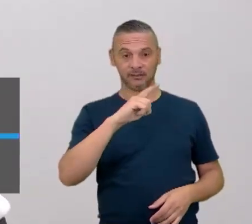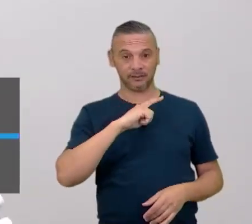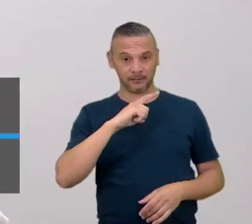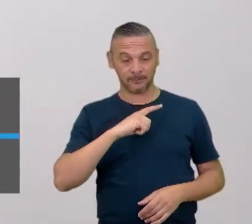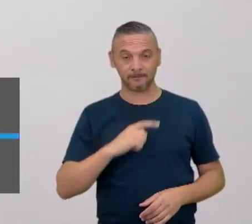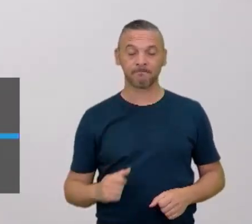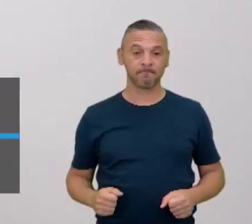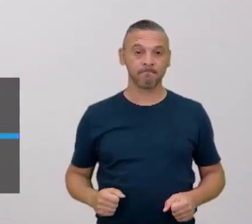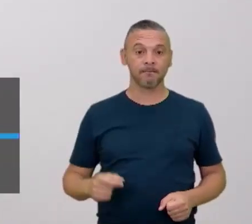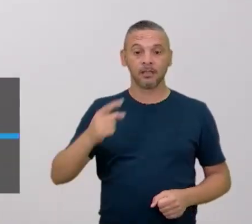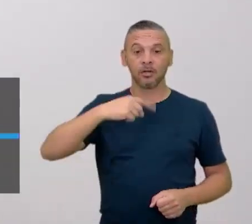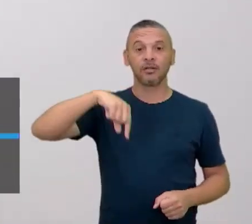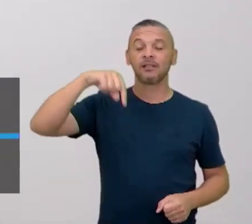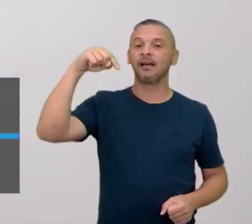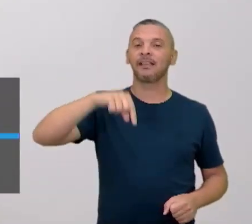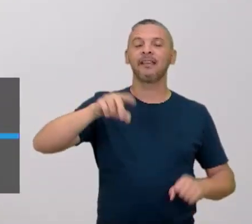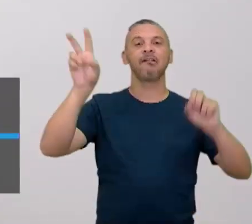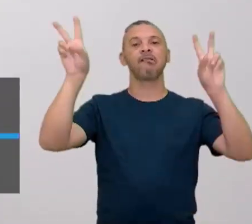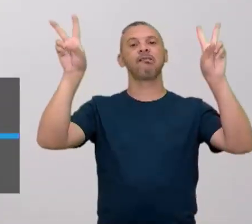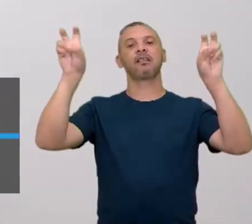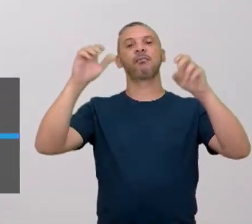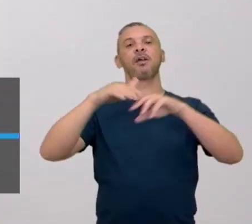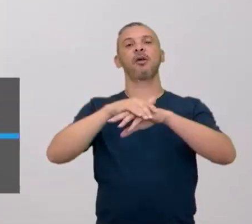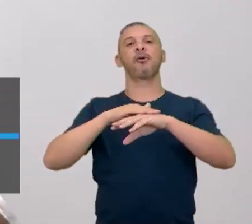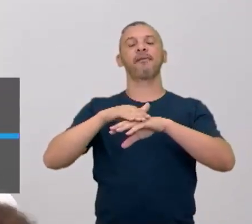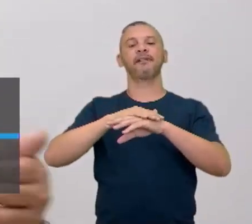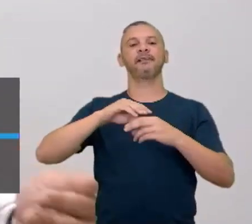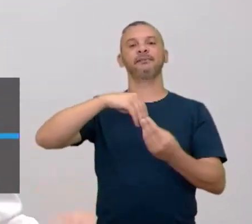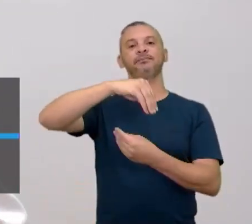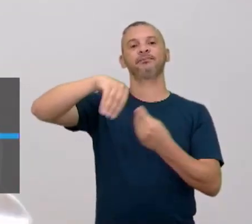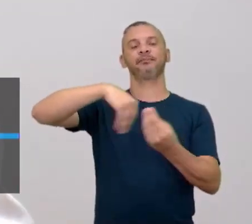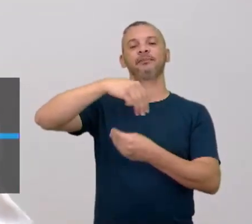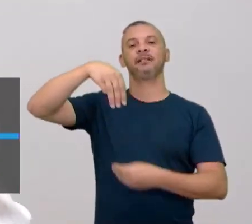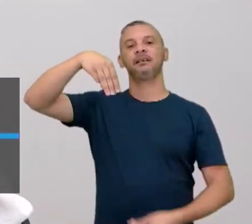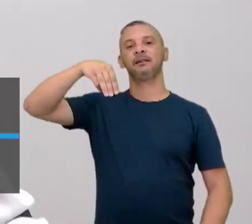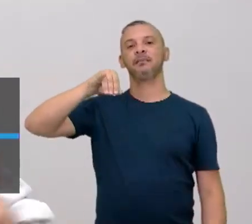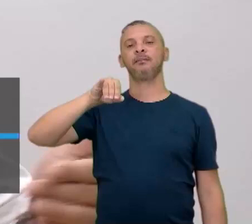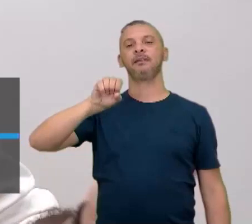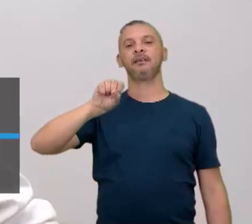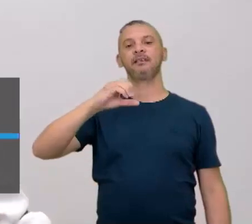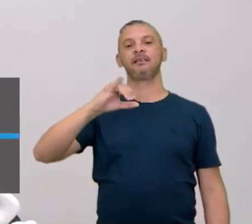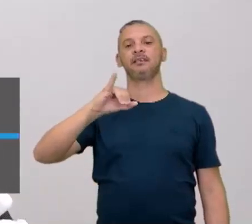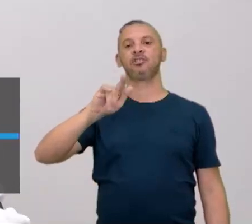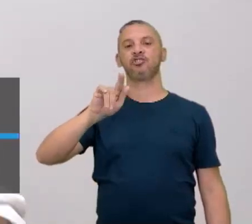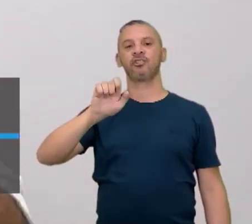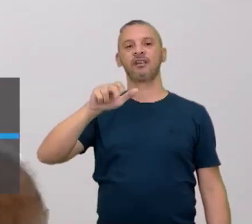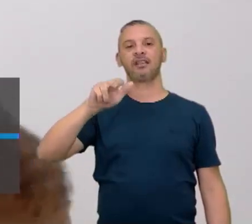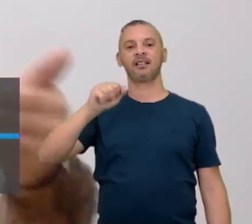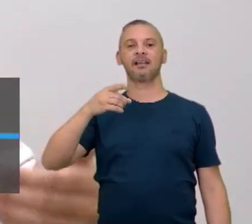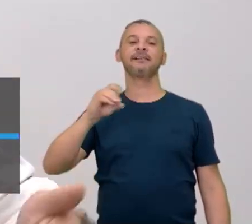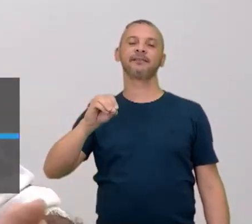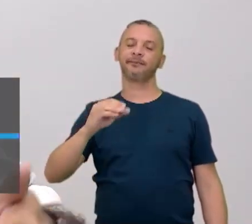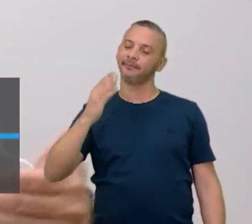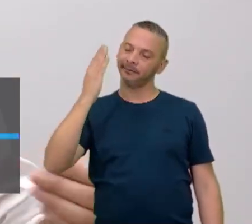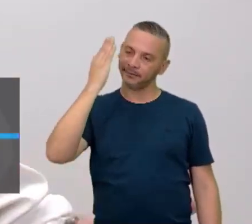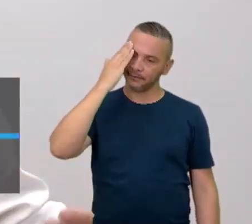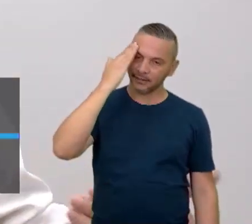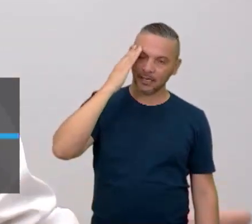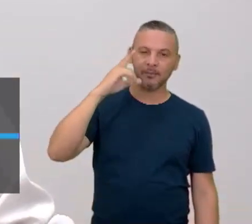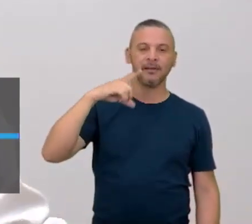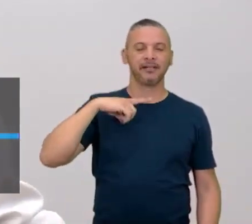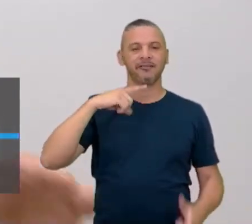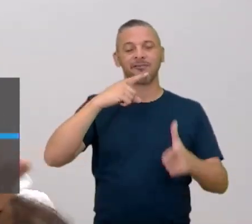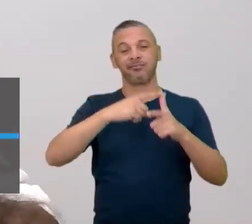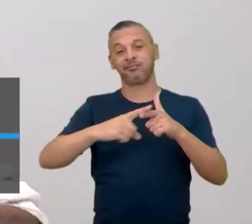mal-entendido, que a gente está aqui abordando a miscigenação. Claro que houve sequelas, claro que houve